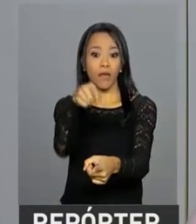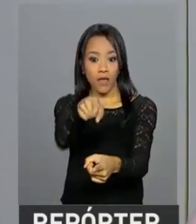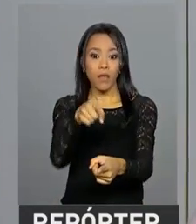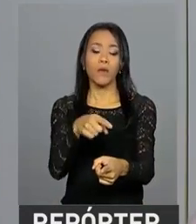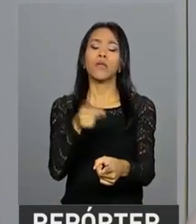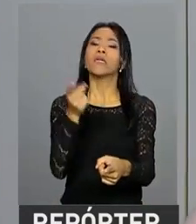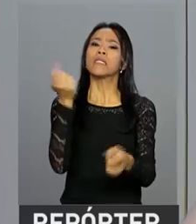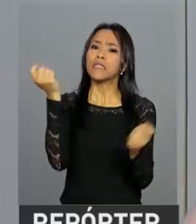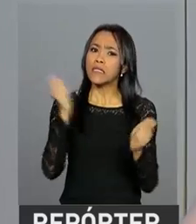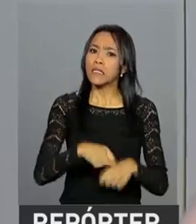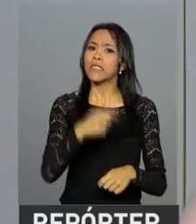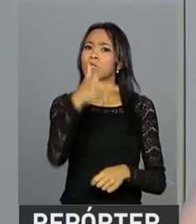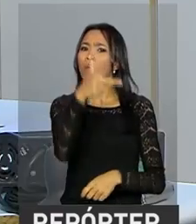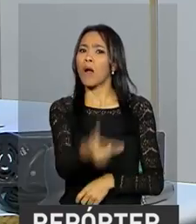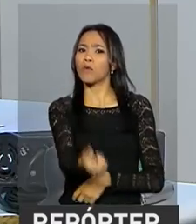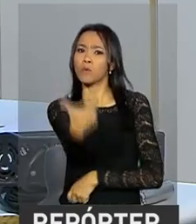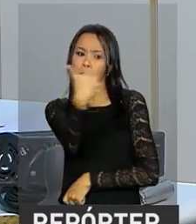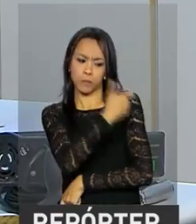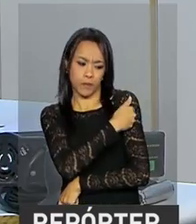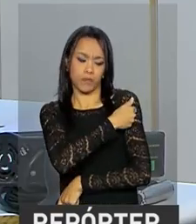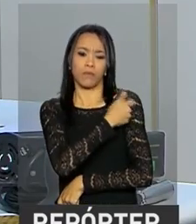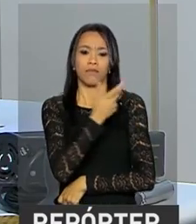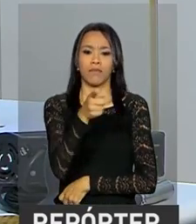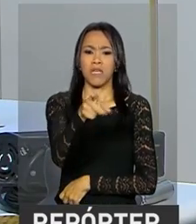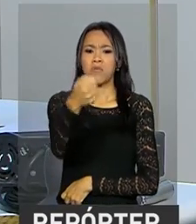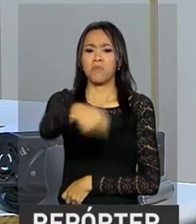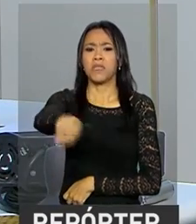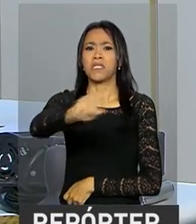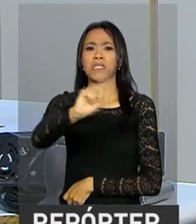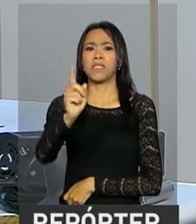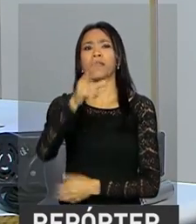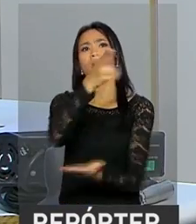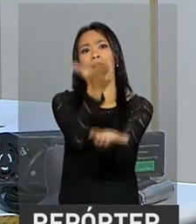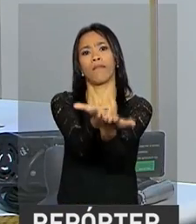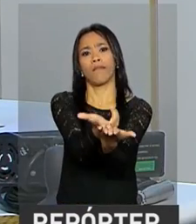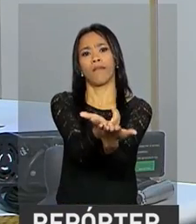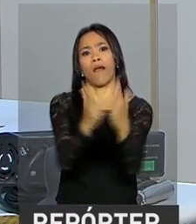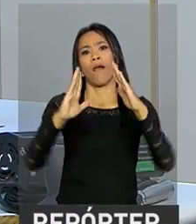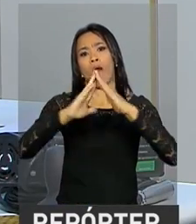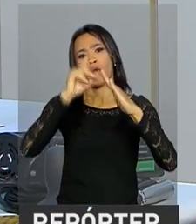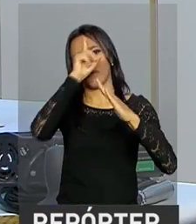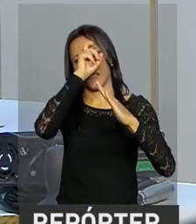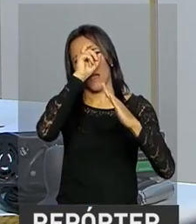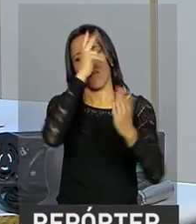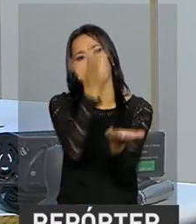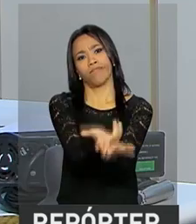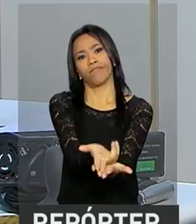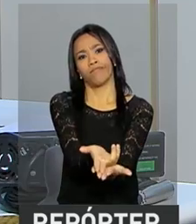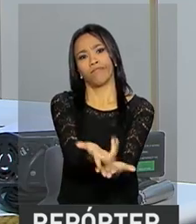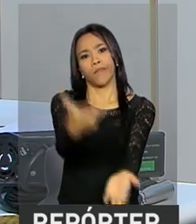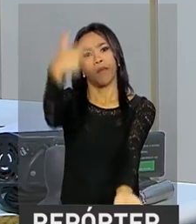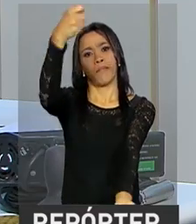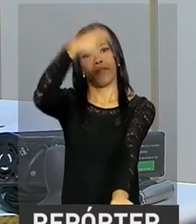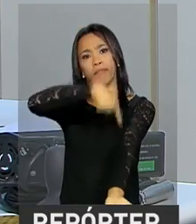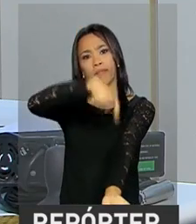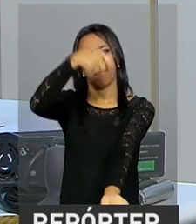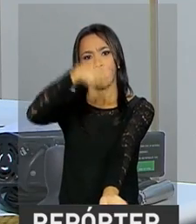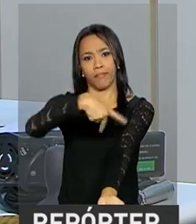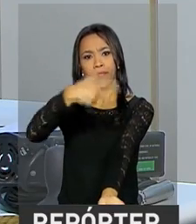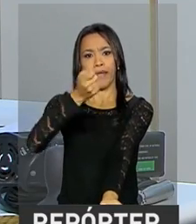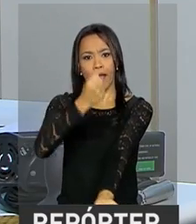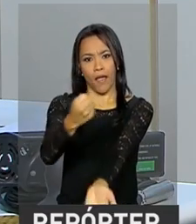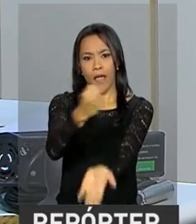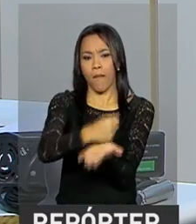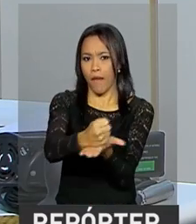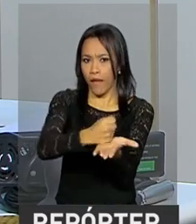mesma eficácia dos injetáveis. Não preciso mais ficar internada tomando remédio na veia e